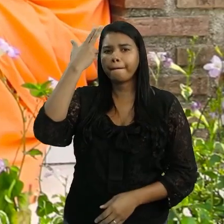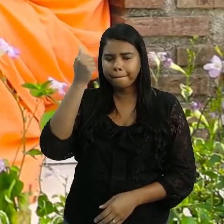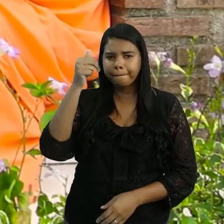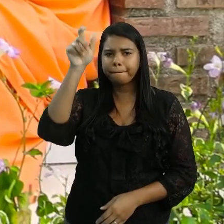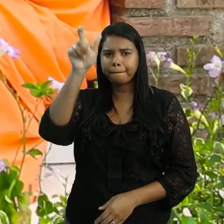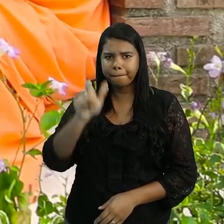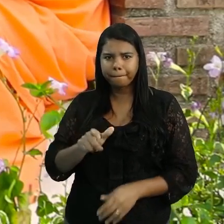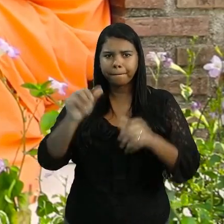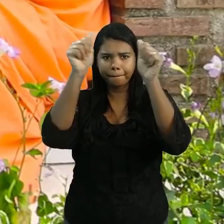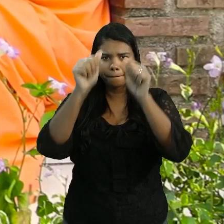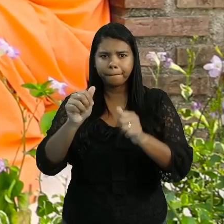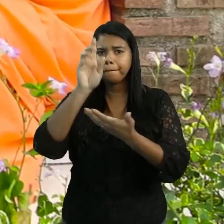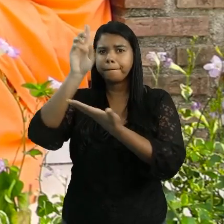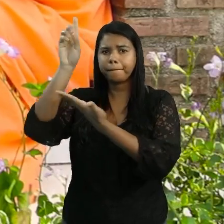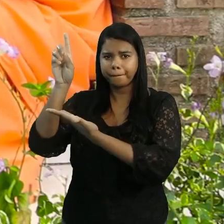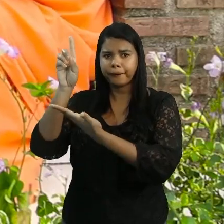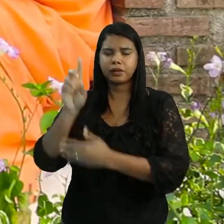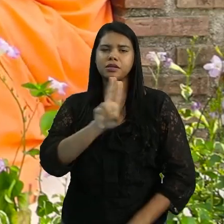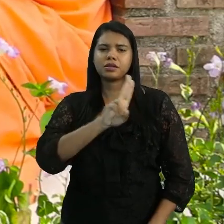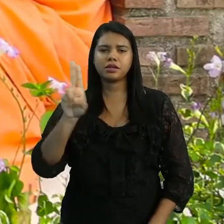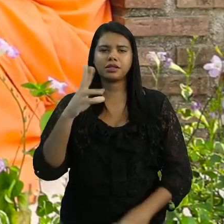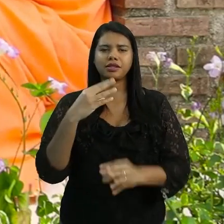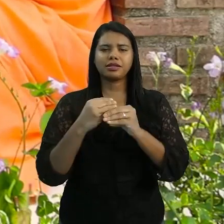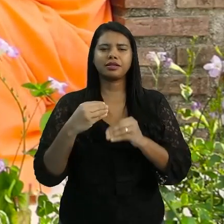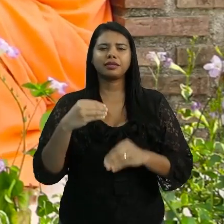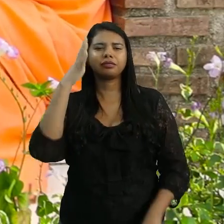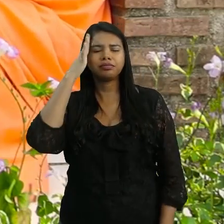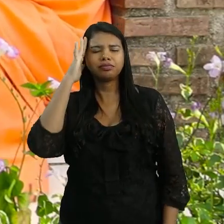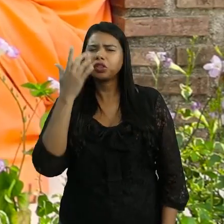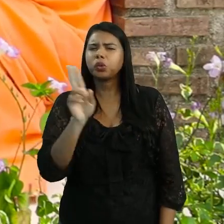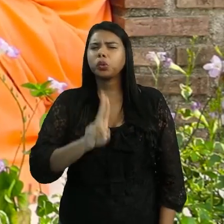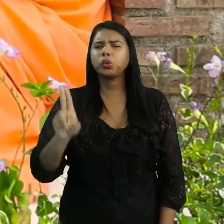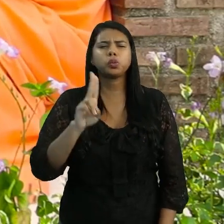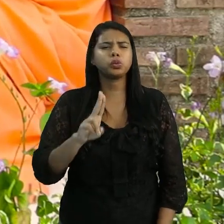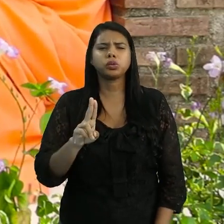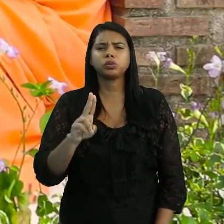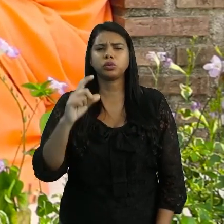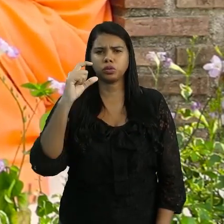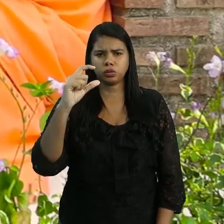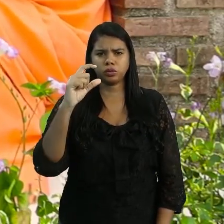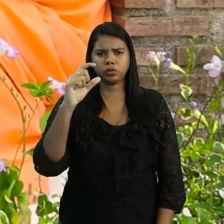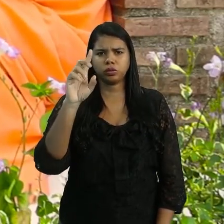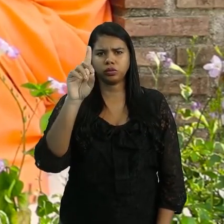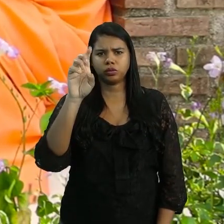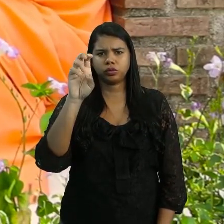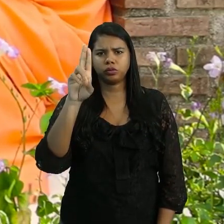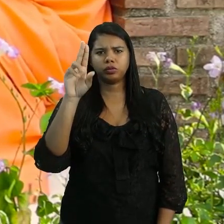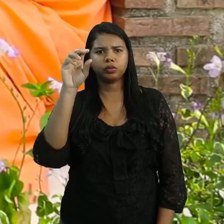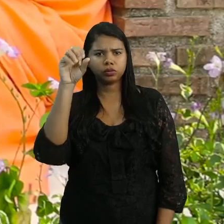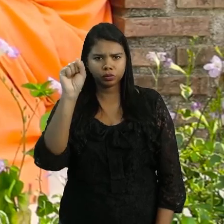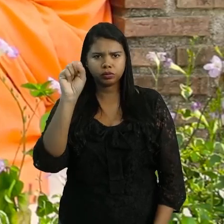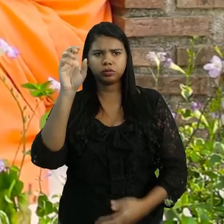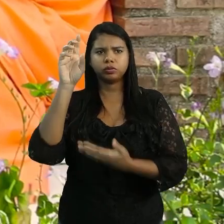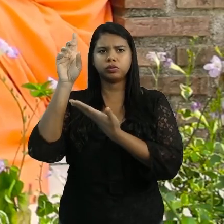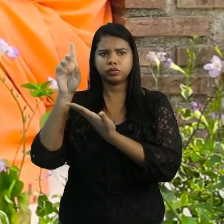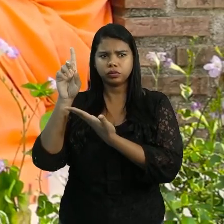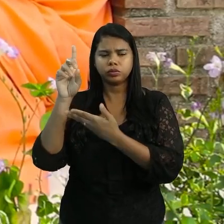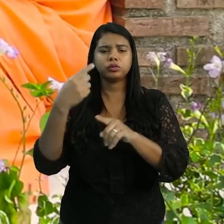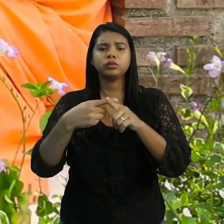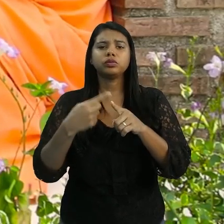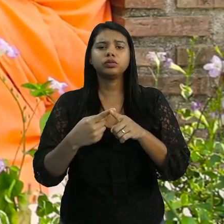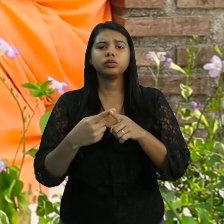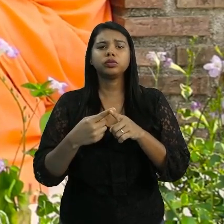realmente define a alma, é o serviço amoroso a Deus. Então, a nossa prática é uma prática universal. A gente quer